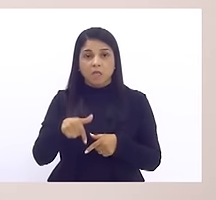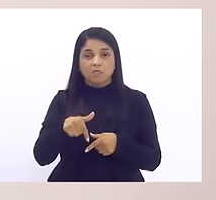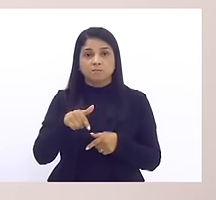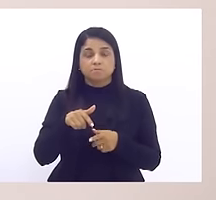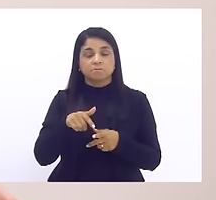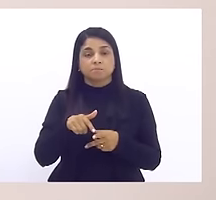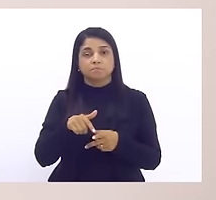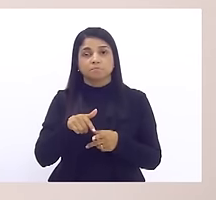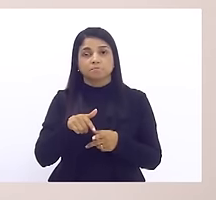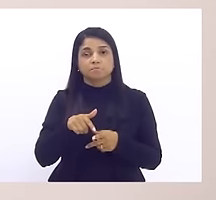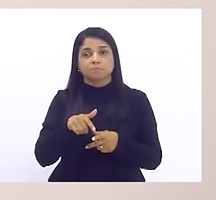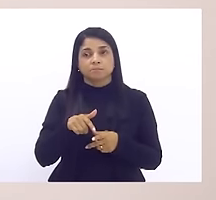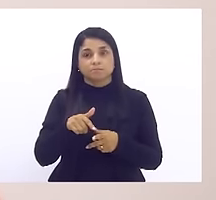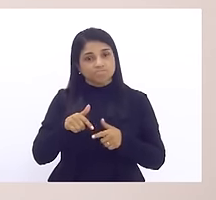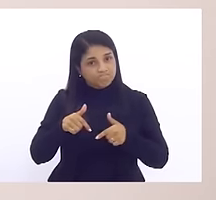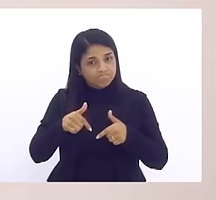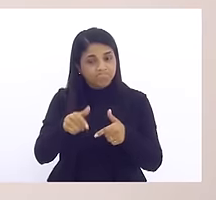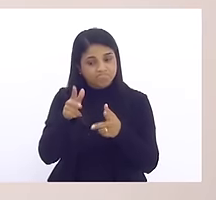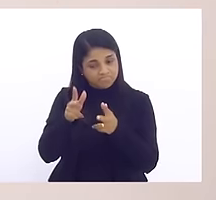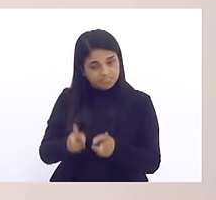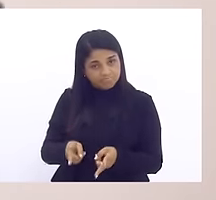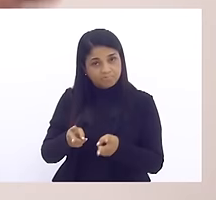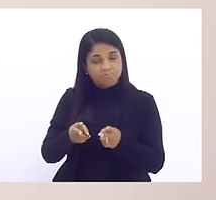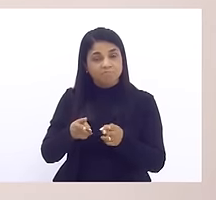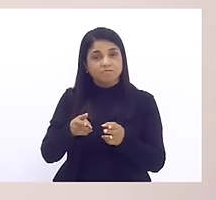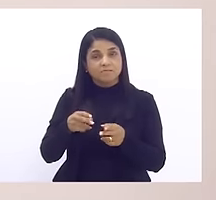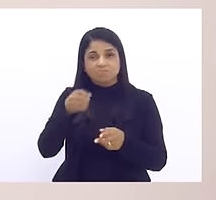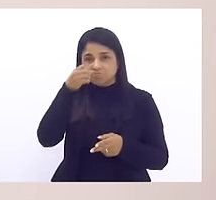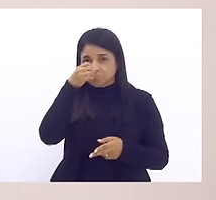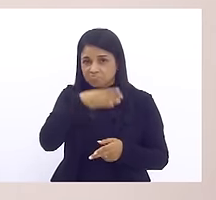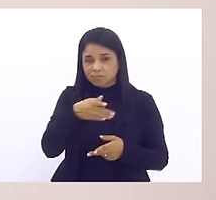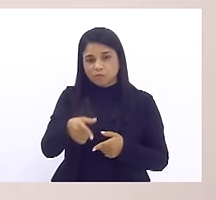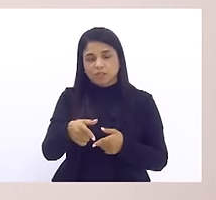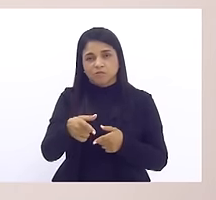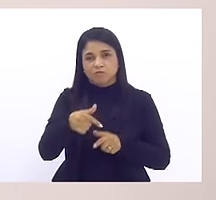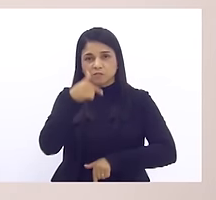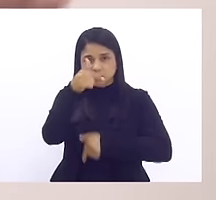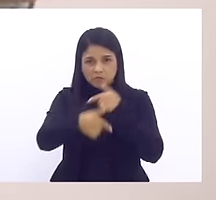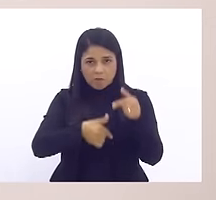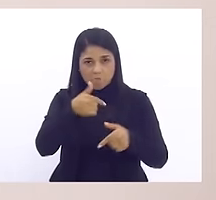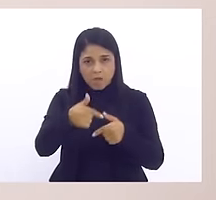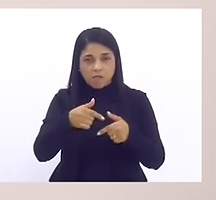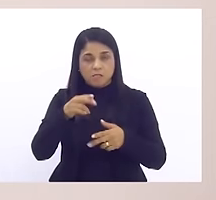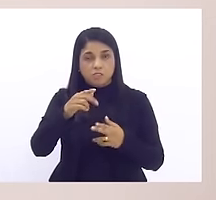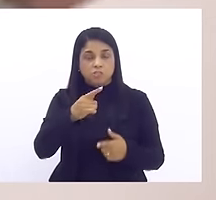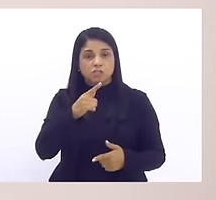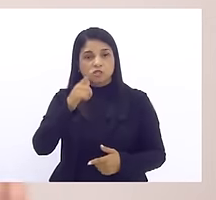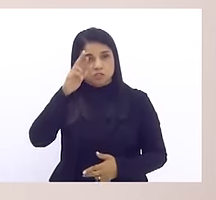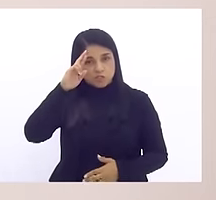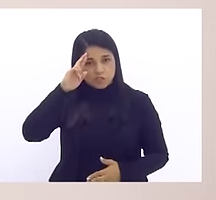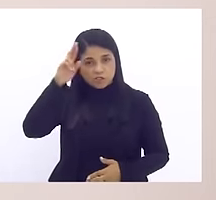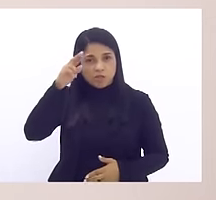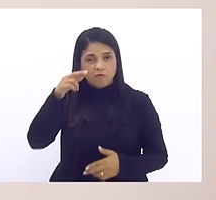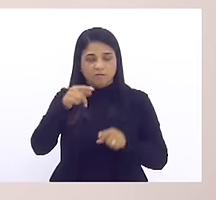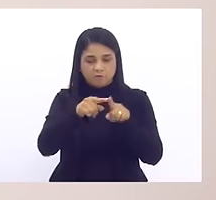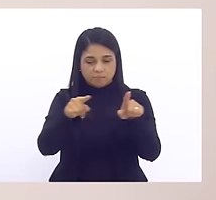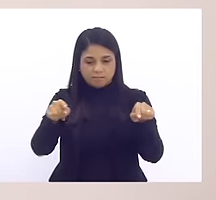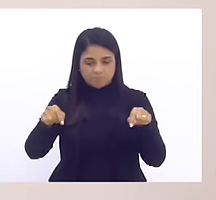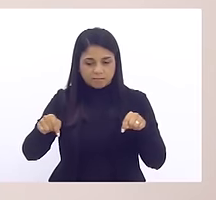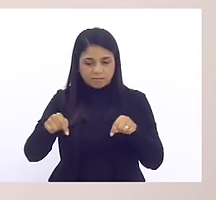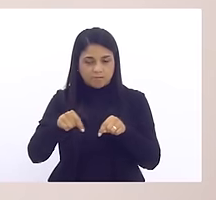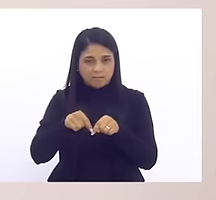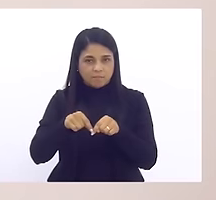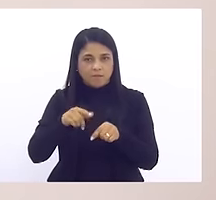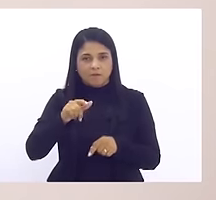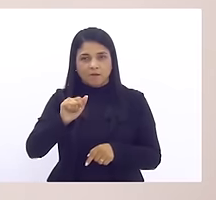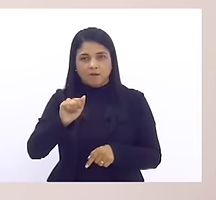dessa forma arbitrária de trabalhar ele era chefe de gabinete do vereador no Rio de Janeiro